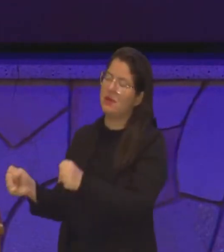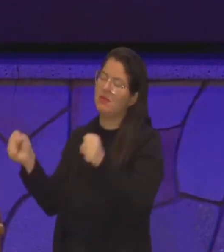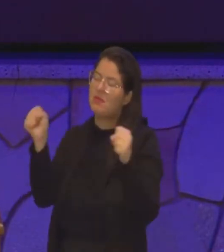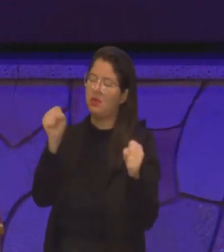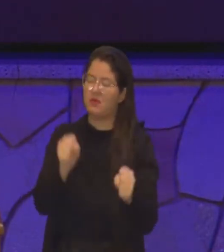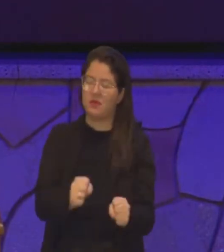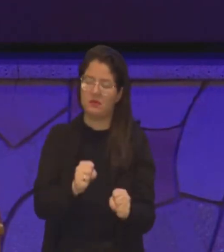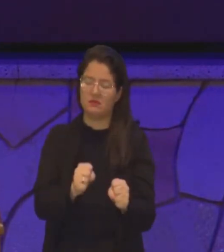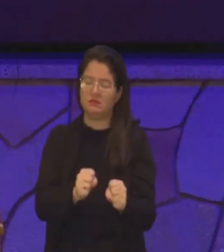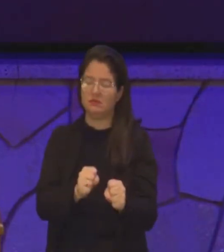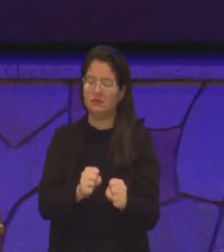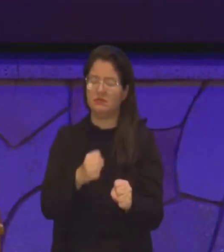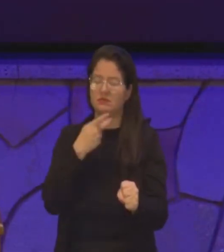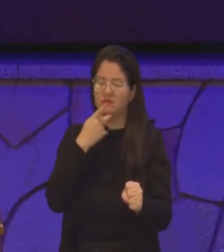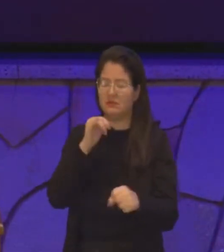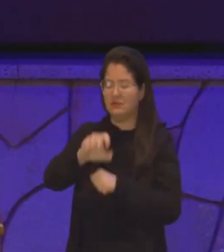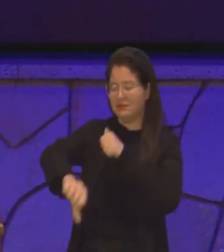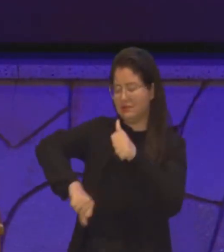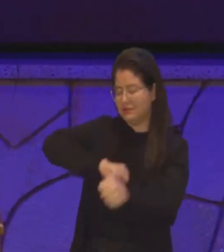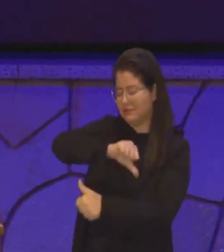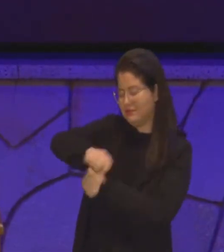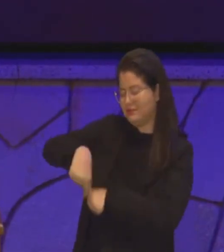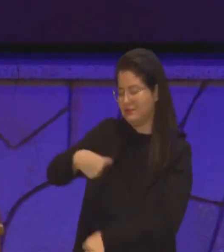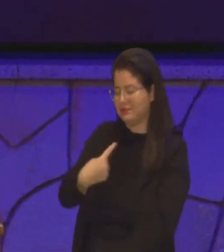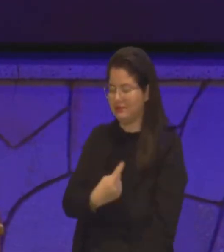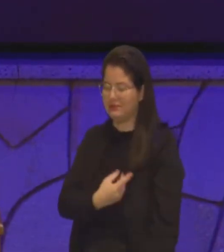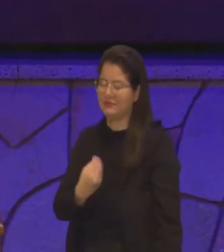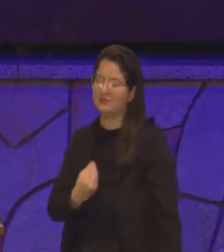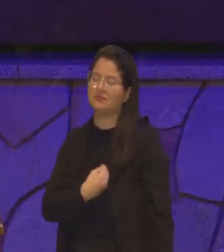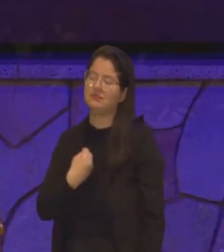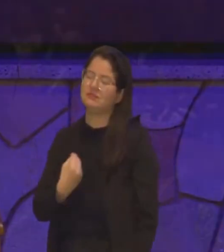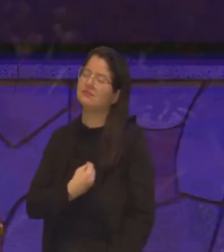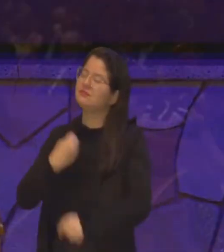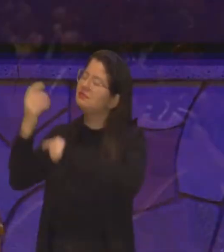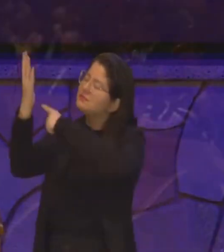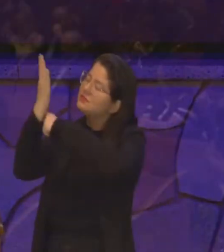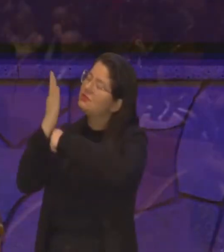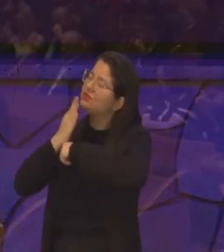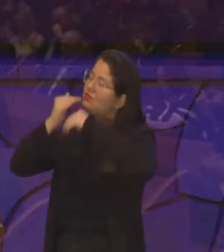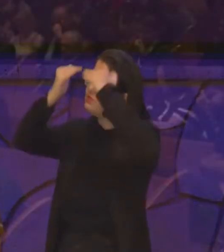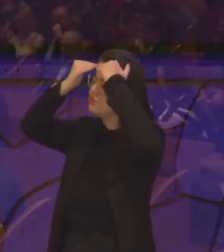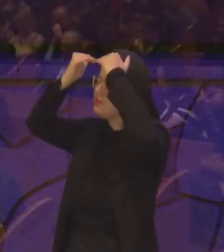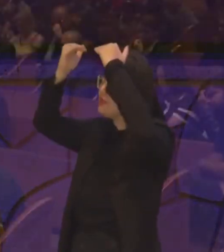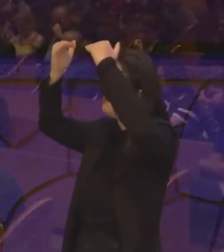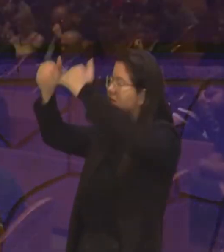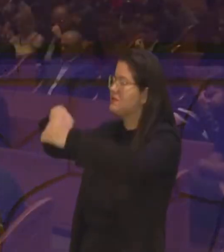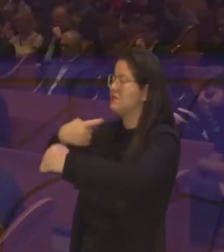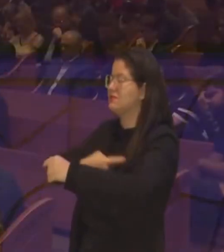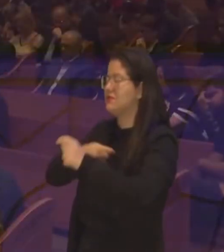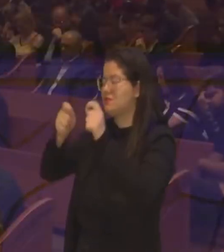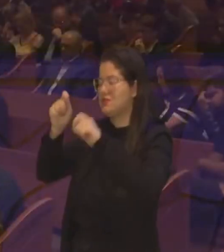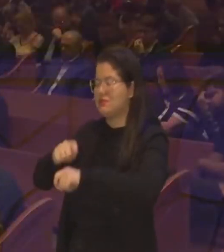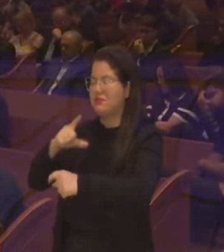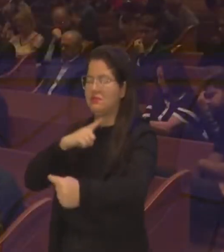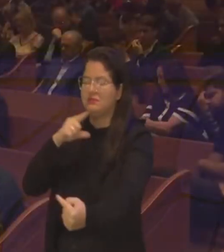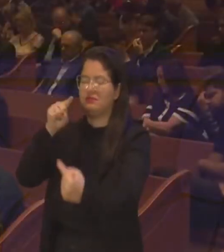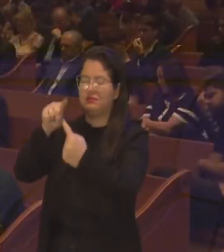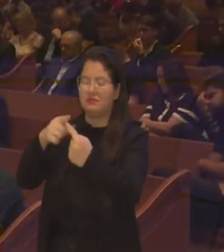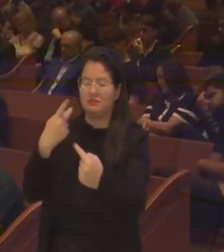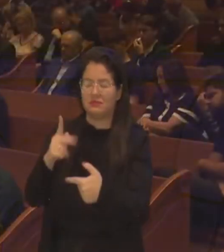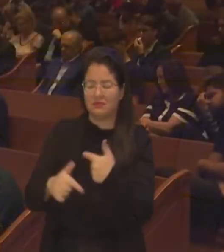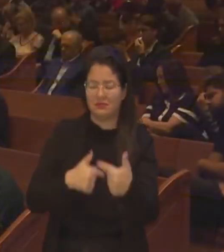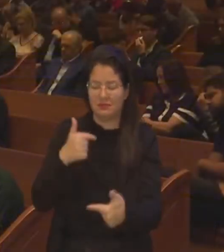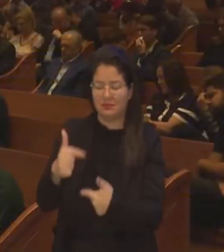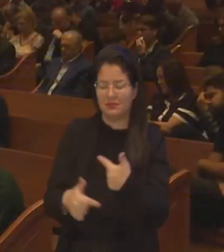poderosas, ó Deus, possa transformar a nossa vida. Nos ajuda, Deus, a obedecer, que possamos ser intencionais no nosso trabalho,